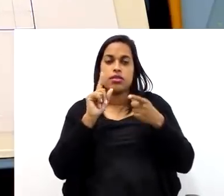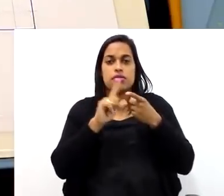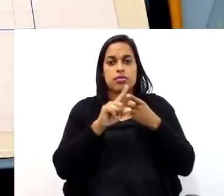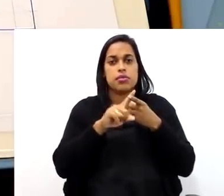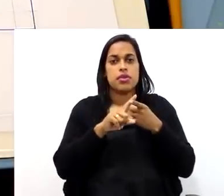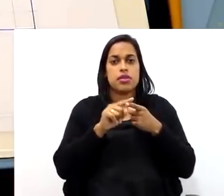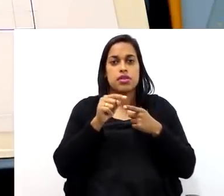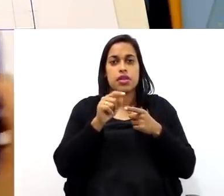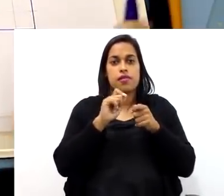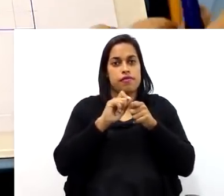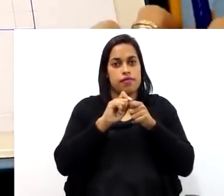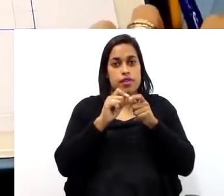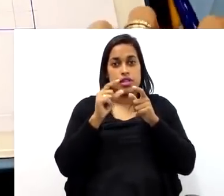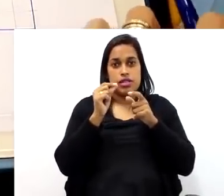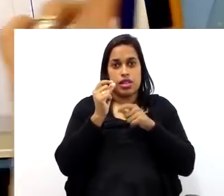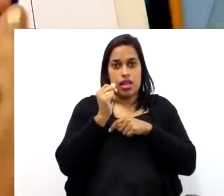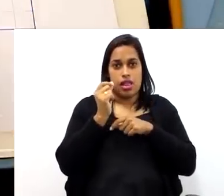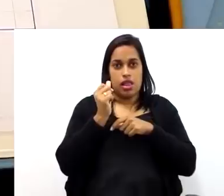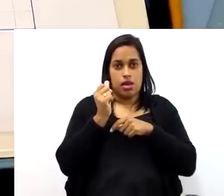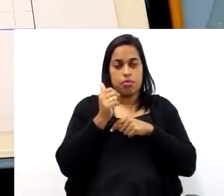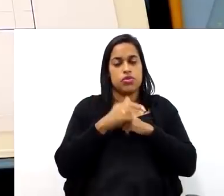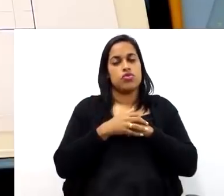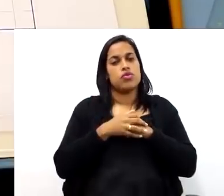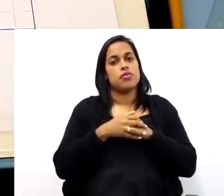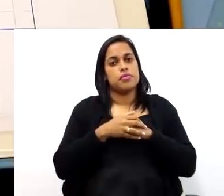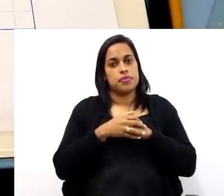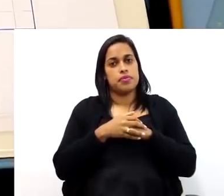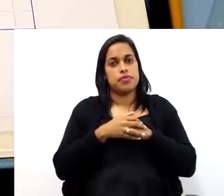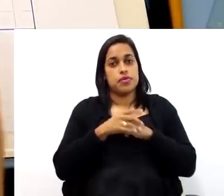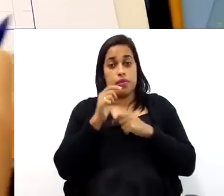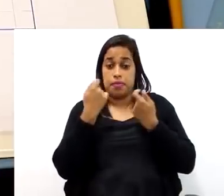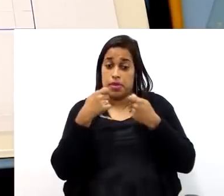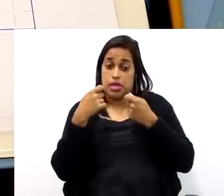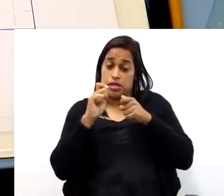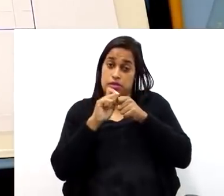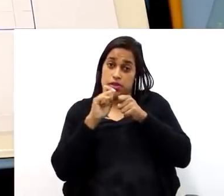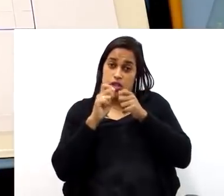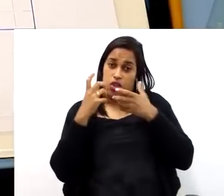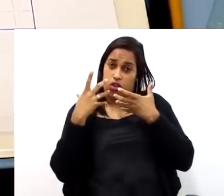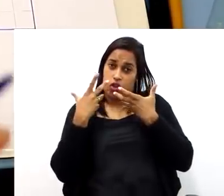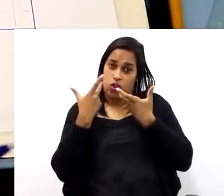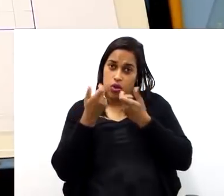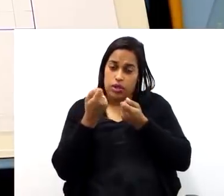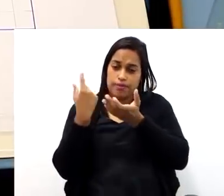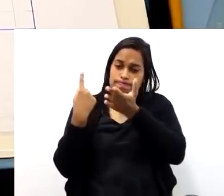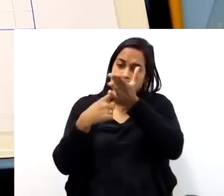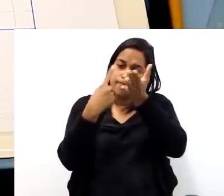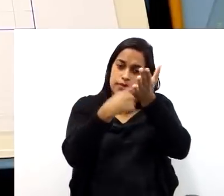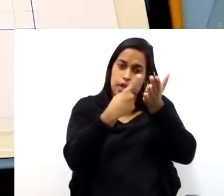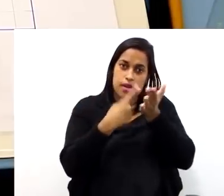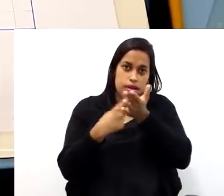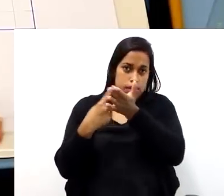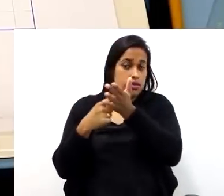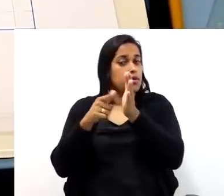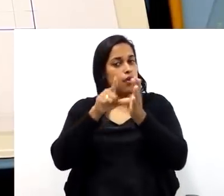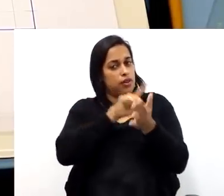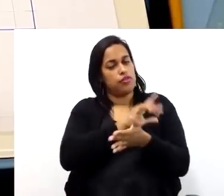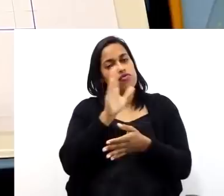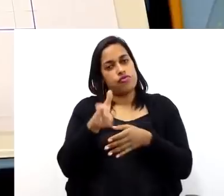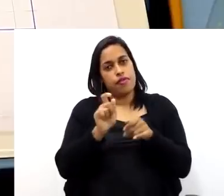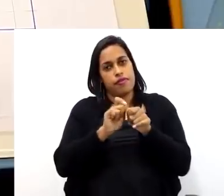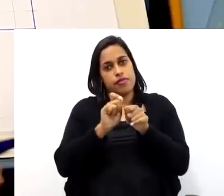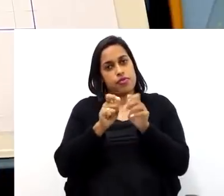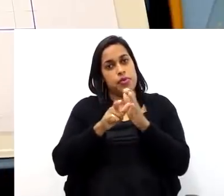vocês estão vendo aqui, feitas a lápis, elas são as linhas de chamada e você precisa fazer toda essa marcação. Eu fiz essa